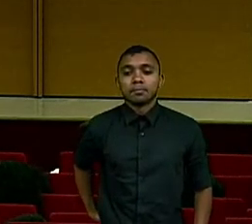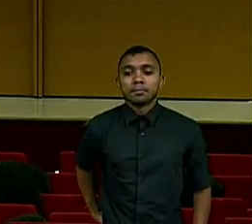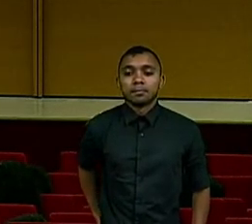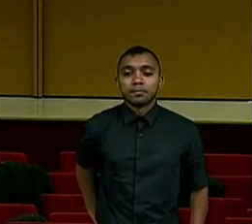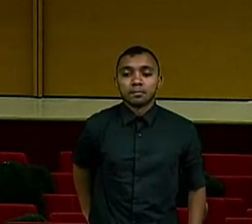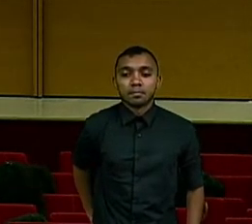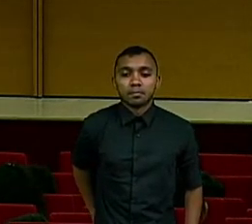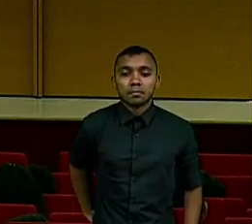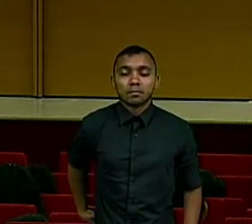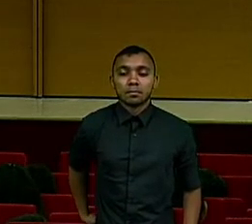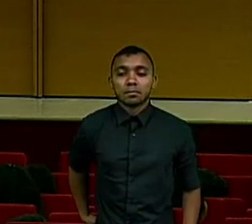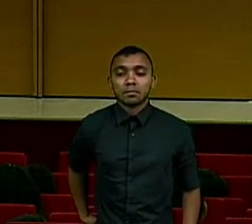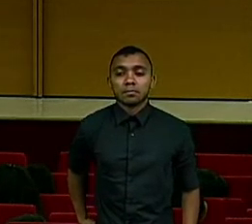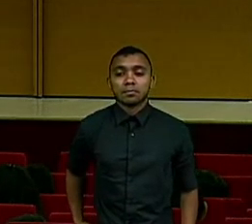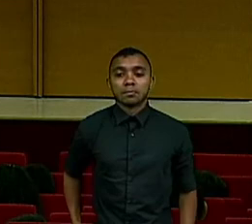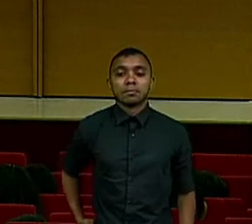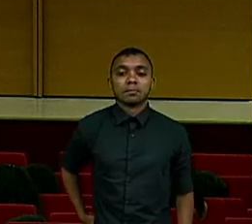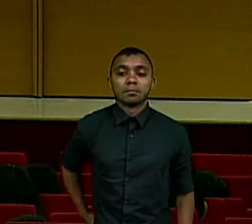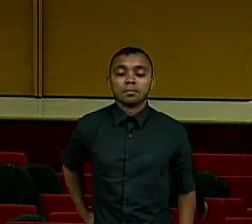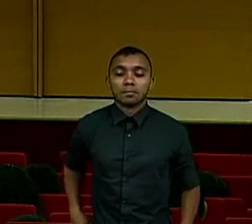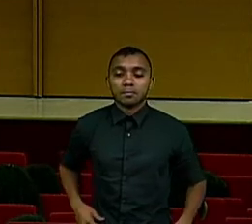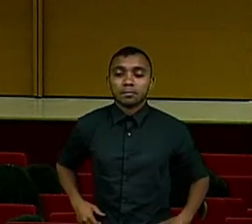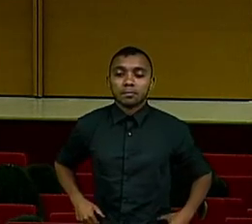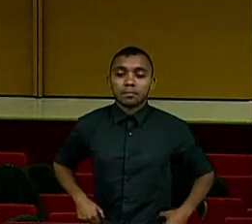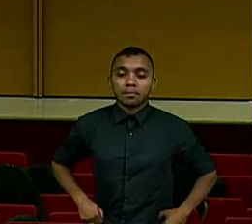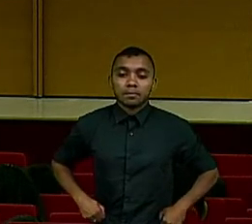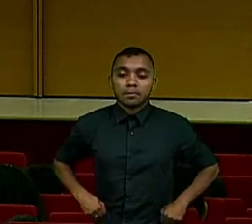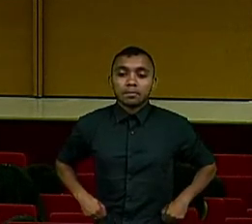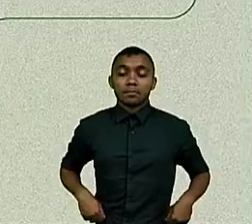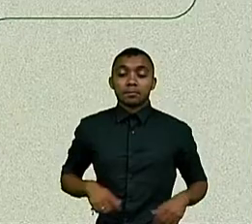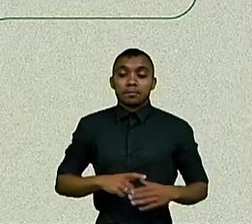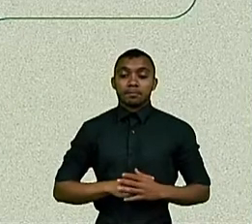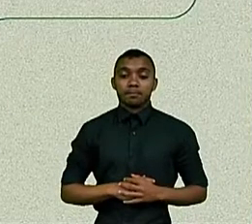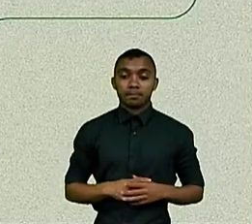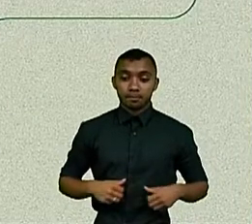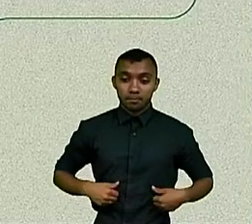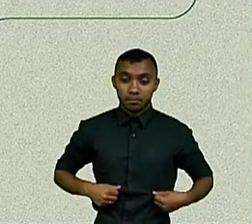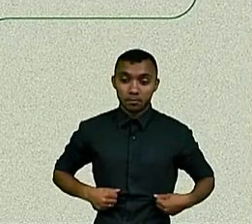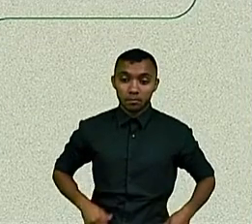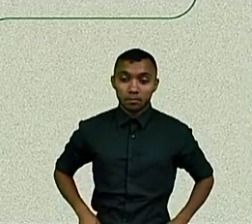pessoal aqui que está aí no nosso PowerPoint